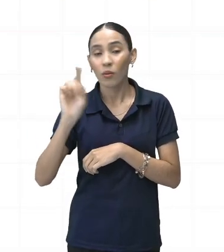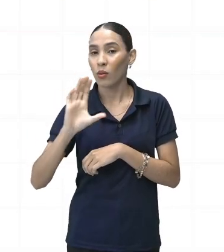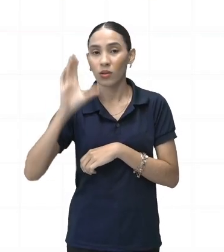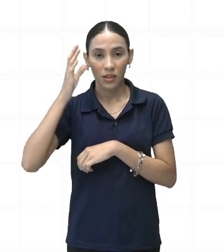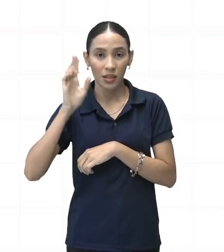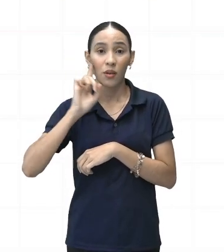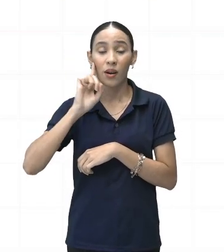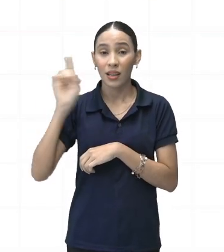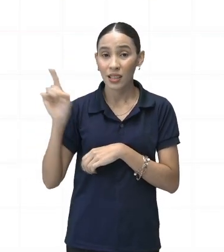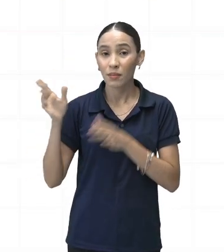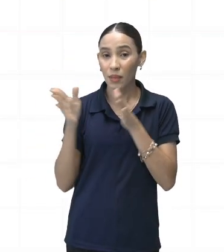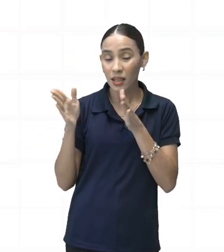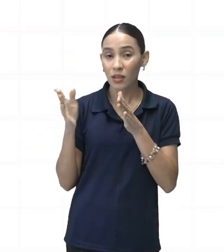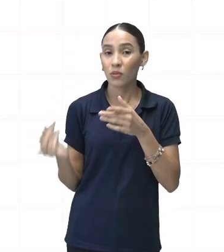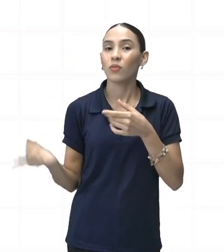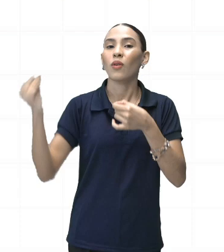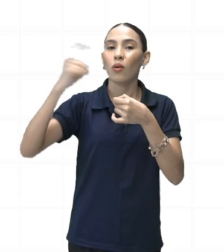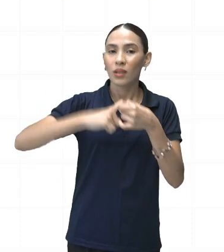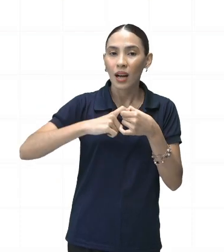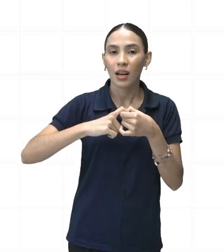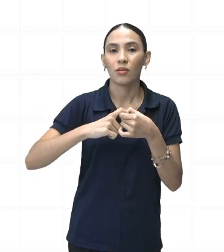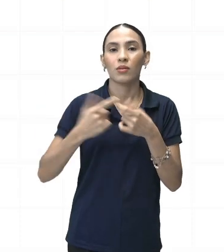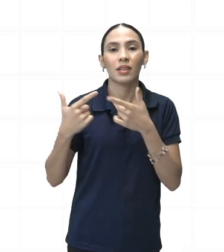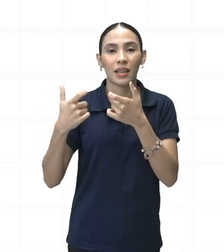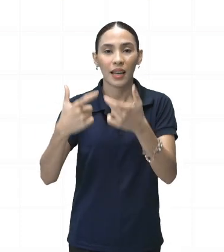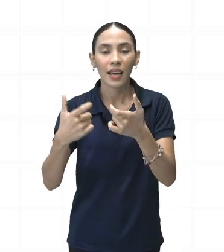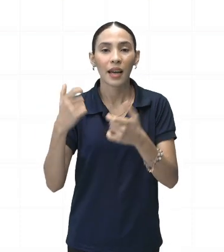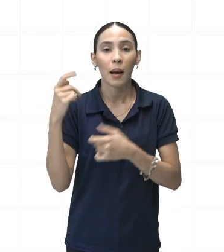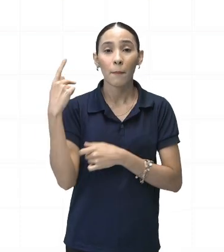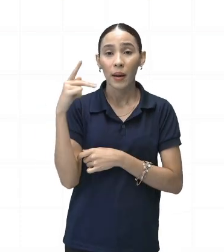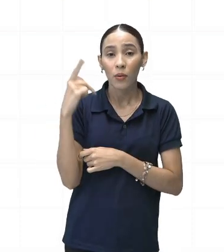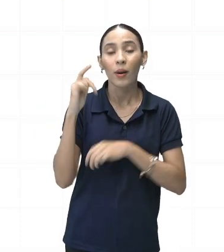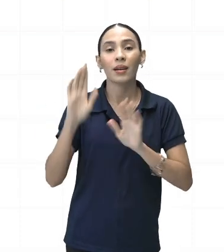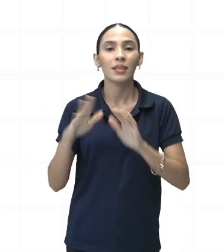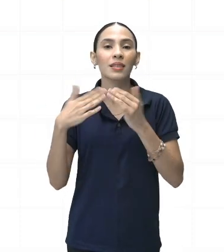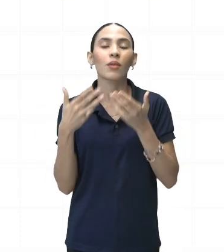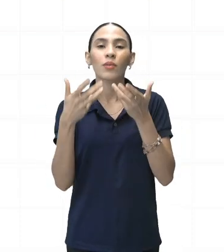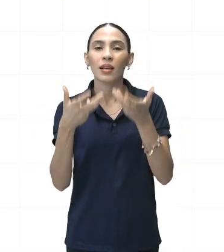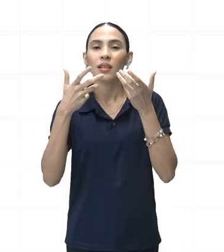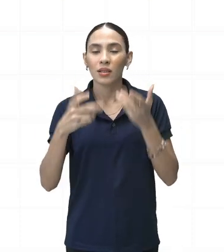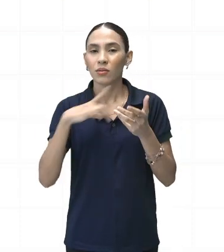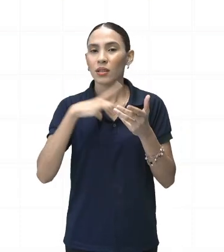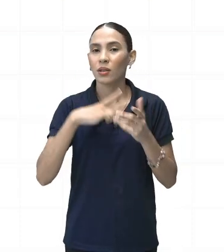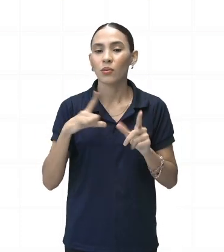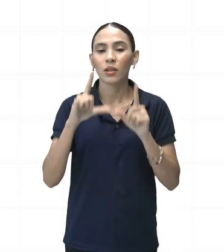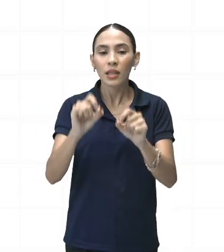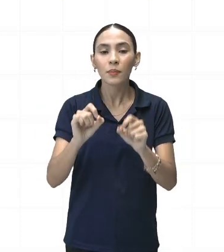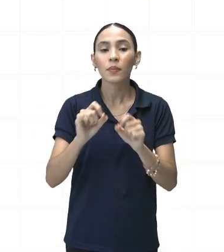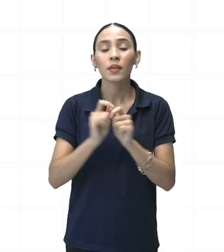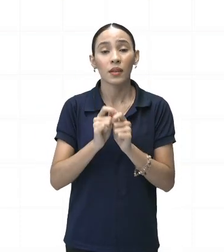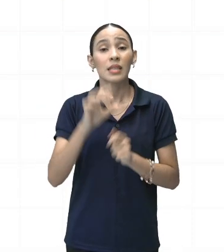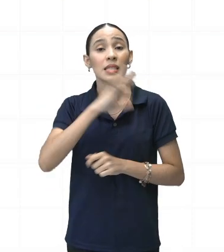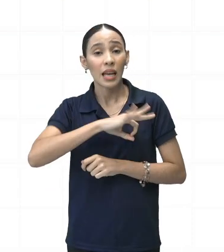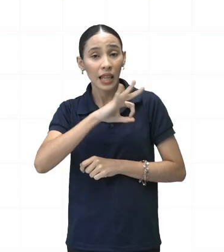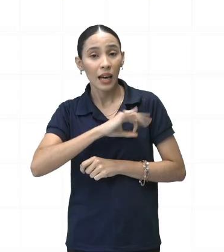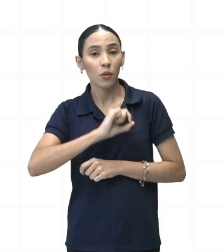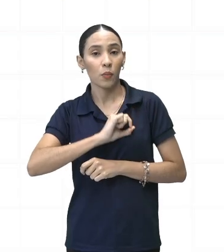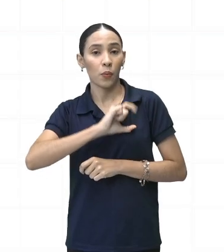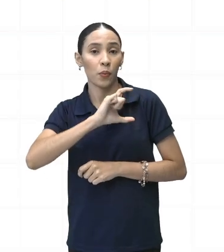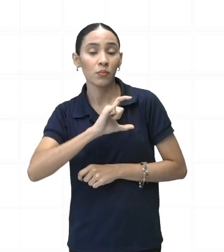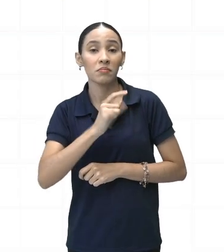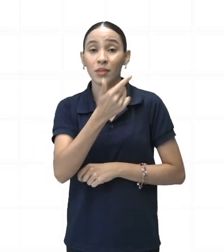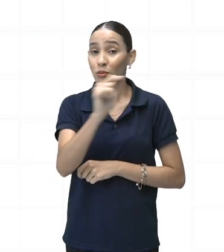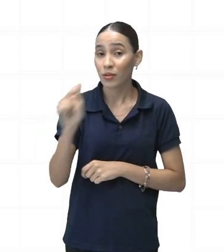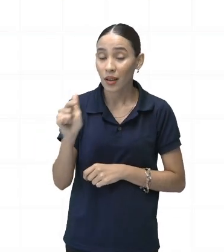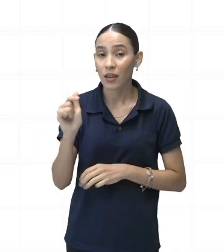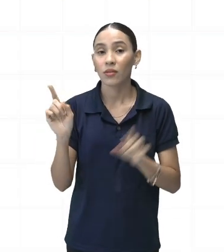né, neste momento em que eles voltaram da Guerra do Paraguai. Então, eles queriam ter, no caso ali, aumento salarial, também não